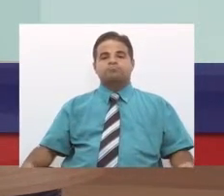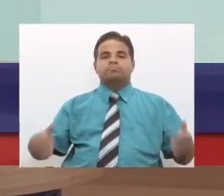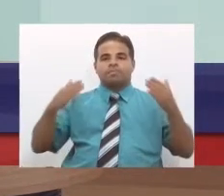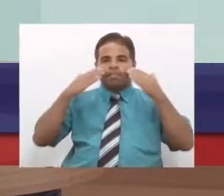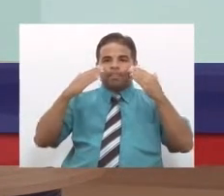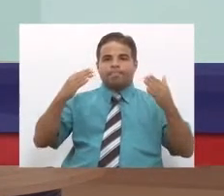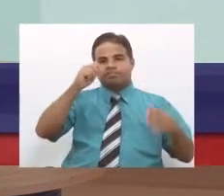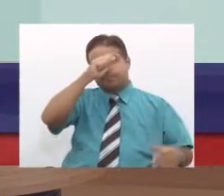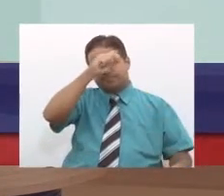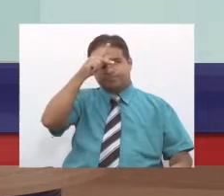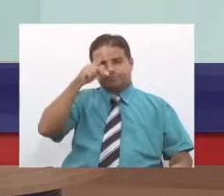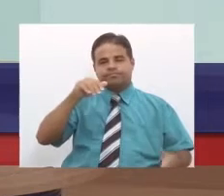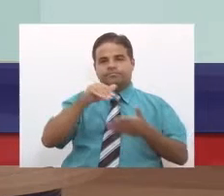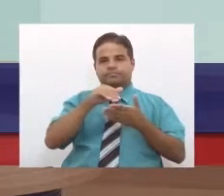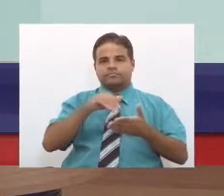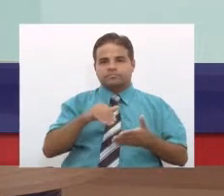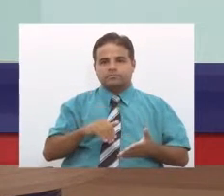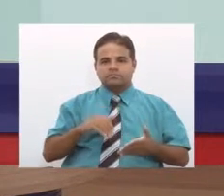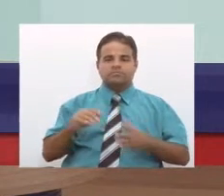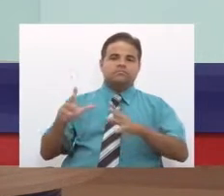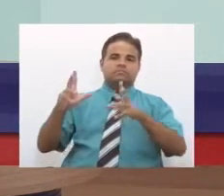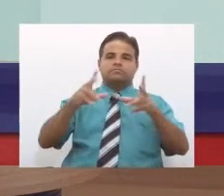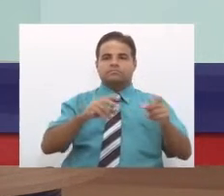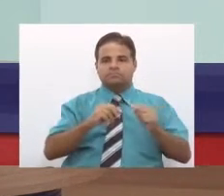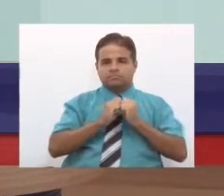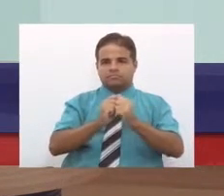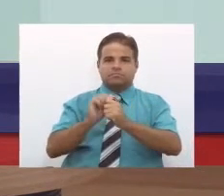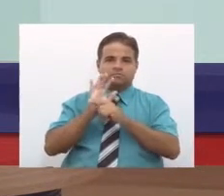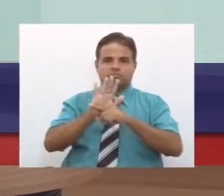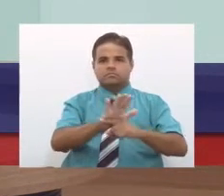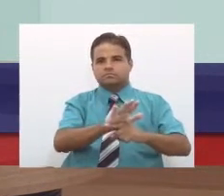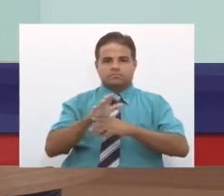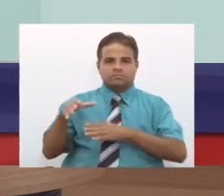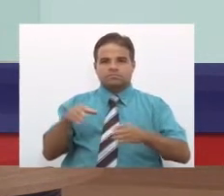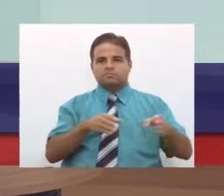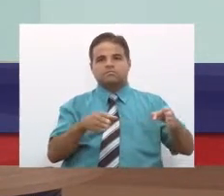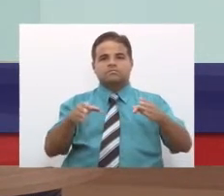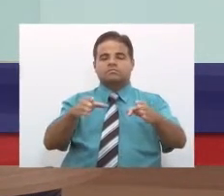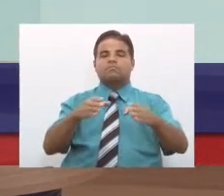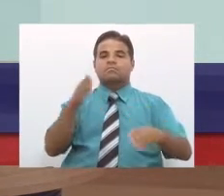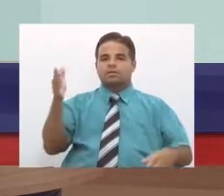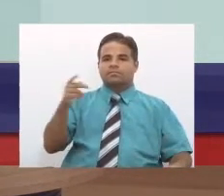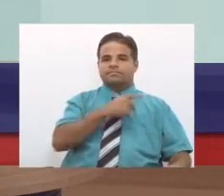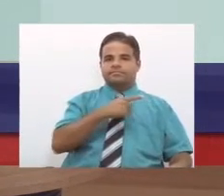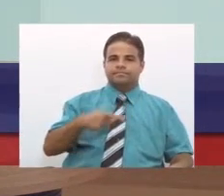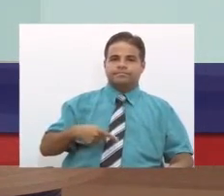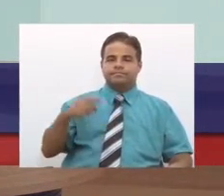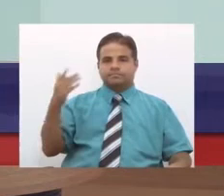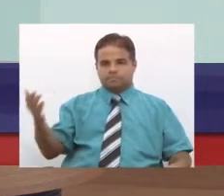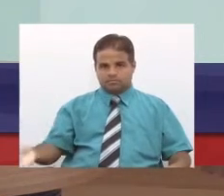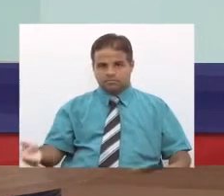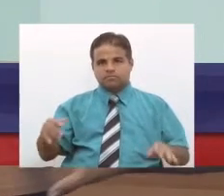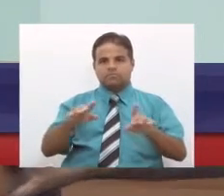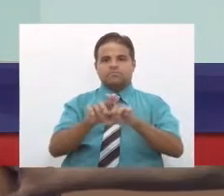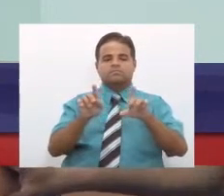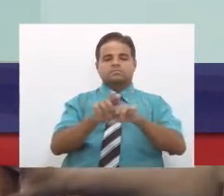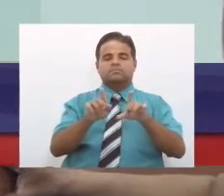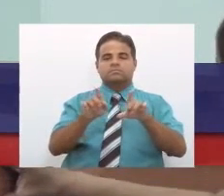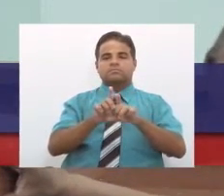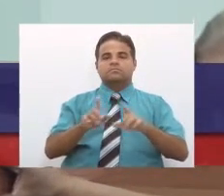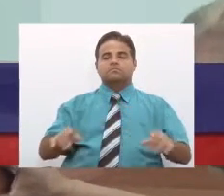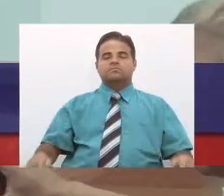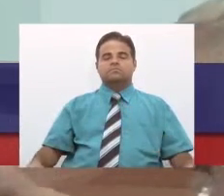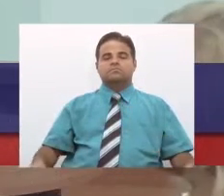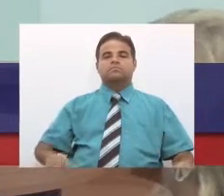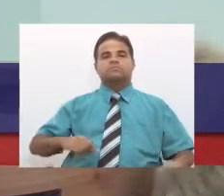Agradecer ao prefeito, aos secretários, que muitos ajudam nesta caminhada, ao nosso presidente do Partido dos Trabalhadores,